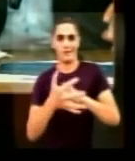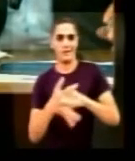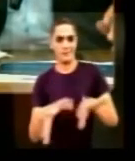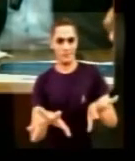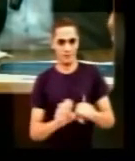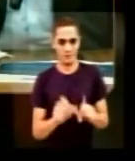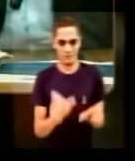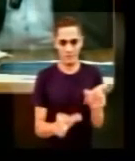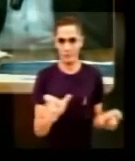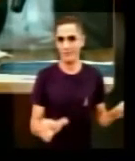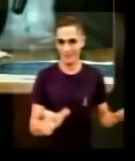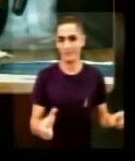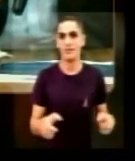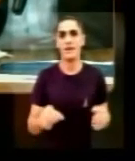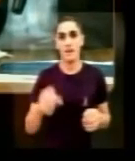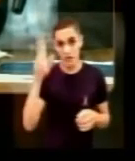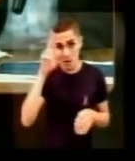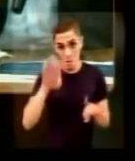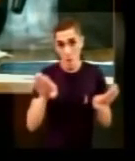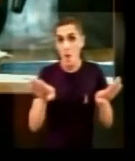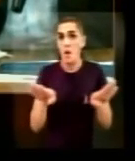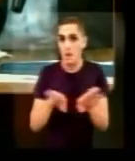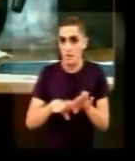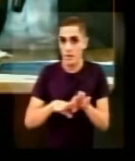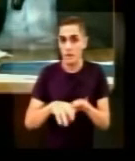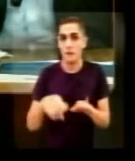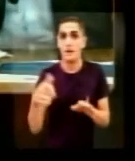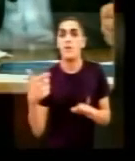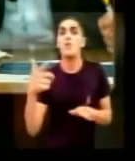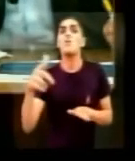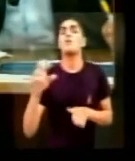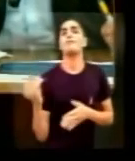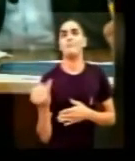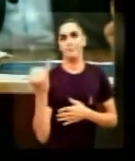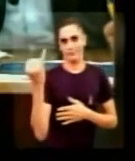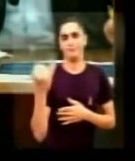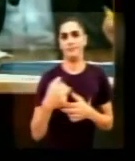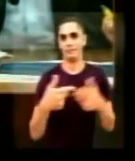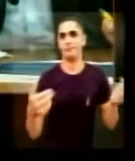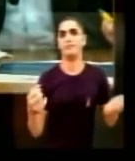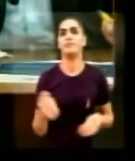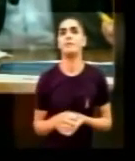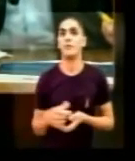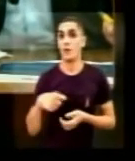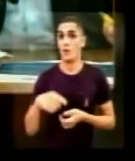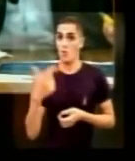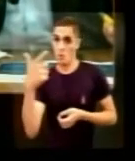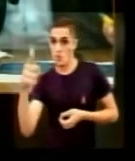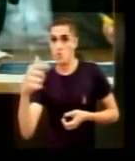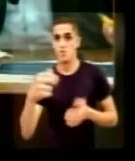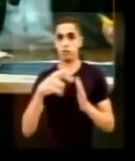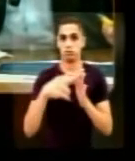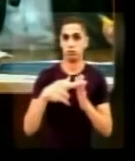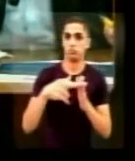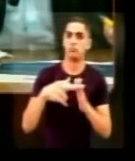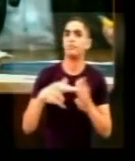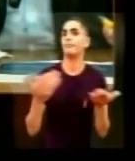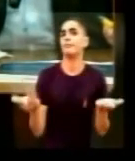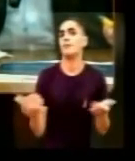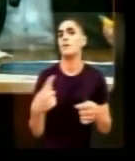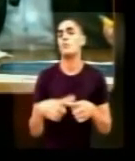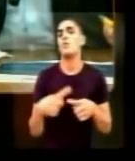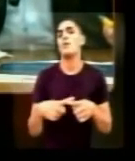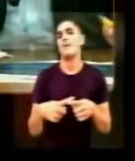importante. Você teve menos acidentes aqui que levam à morte. Por que menos?